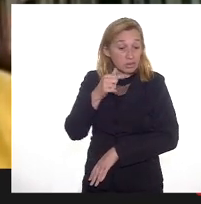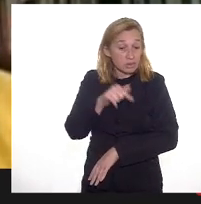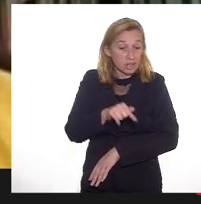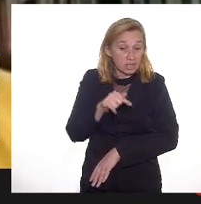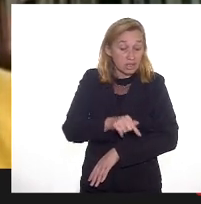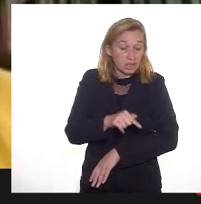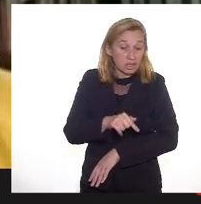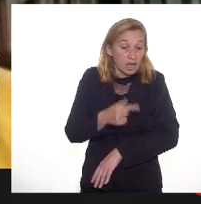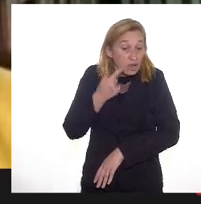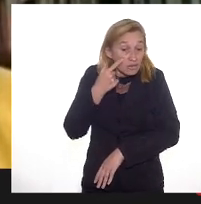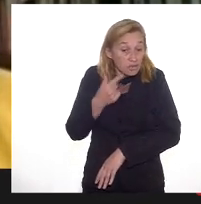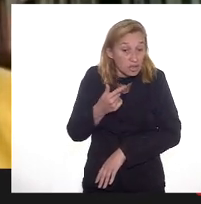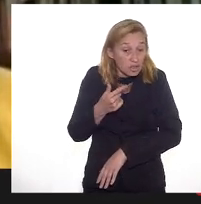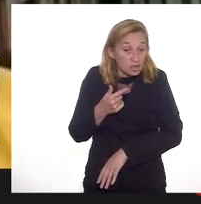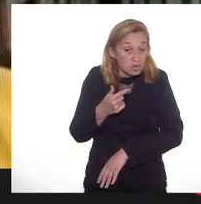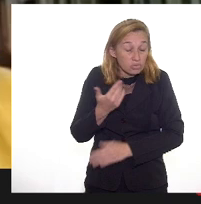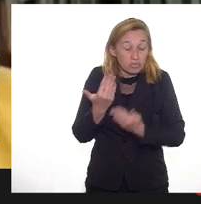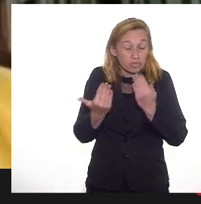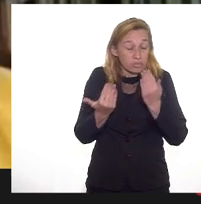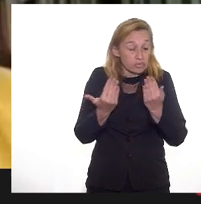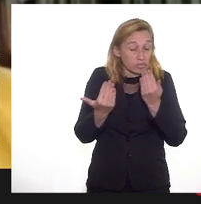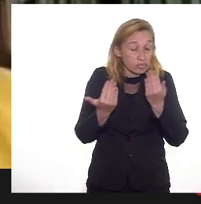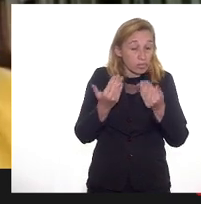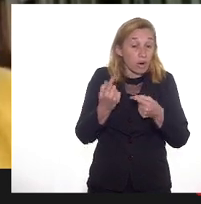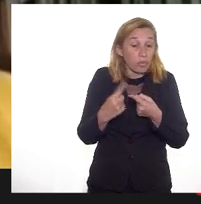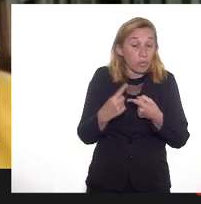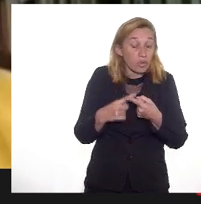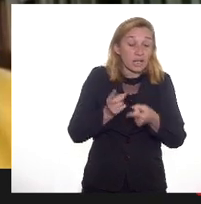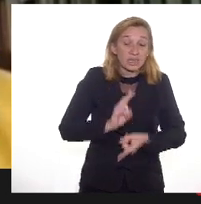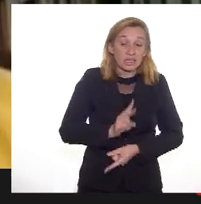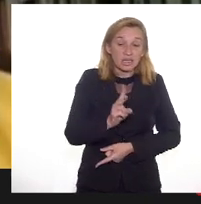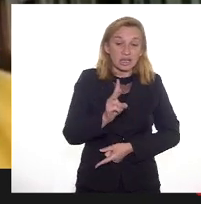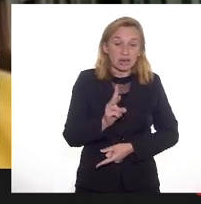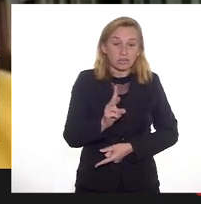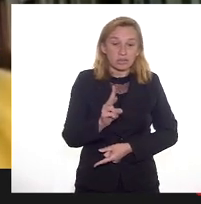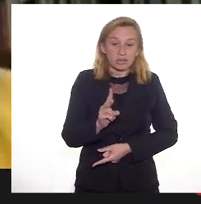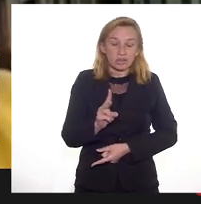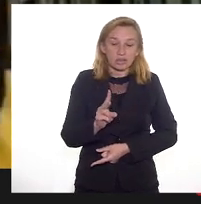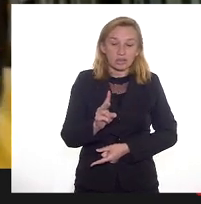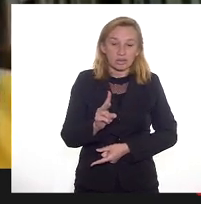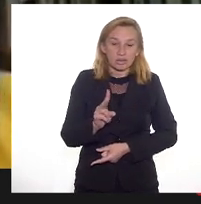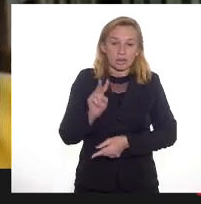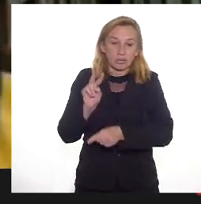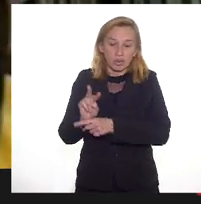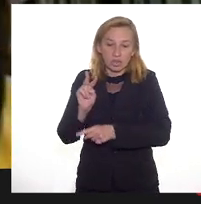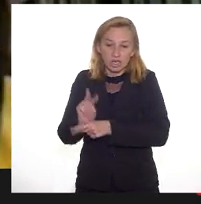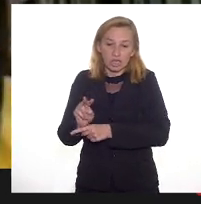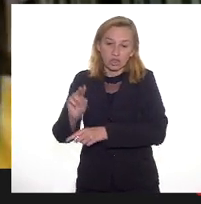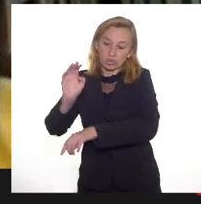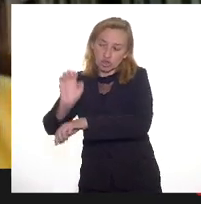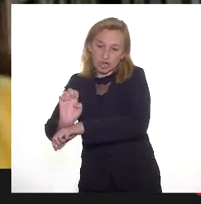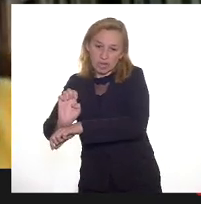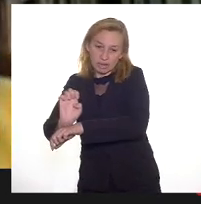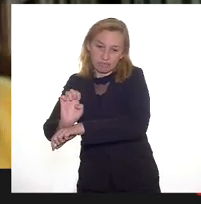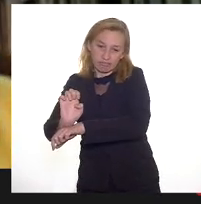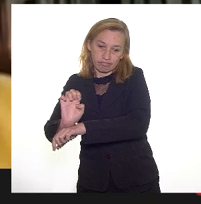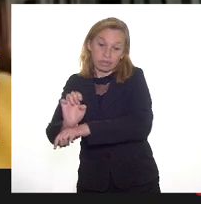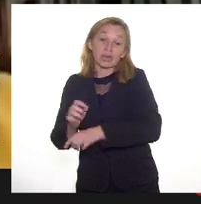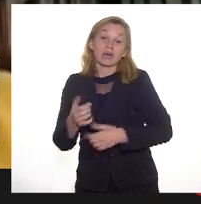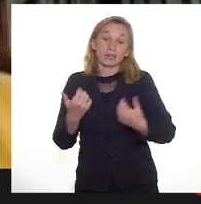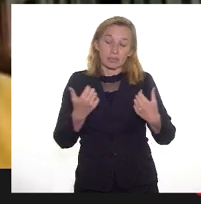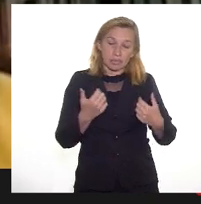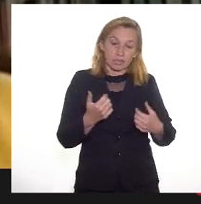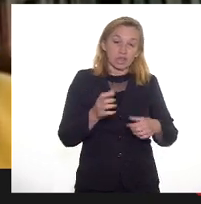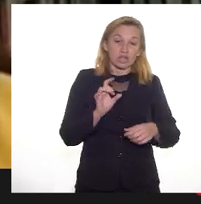é visto com desconfiança, porque sempre está do lado do Estado, sempre está a favor do